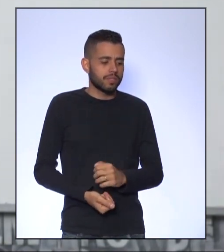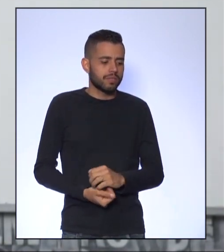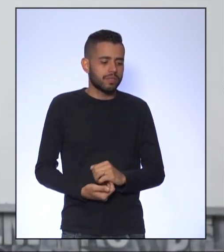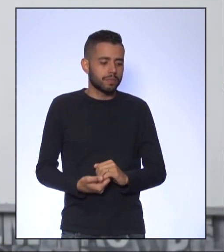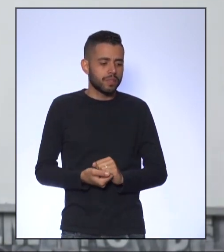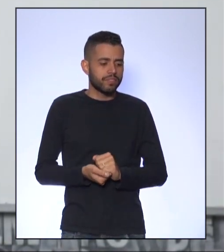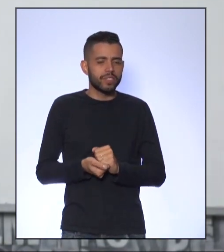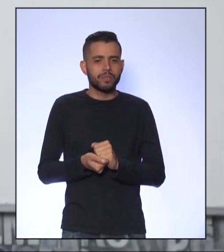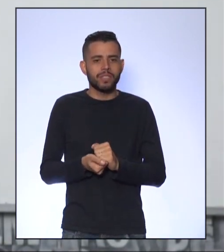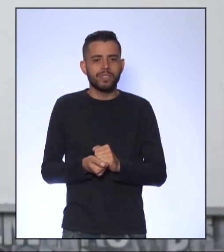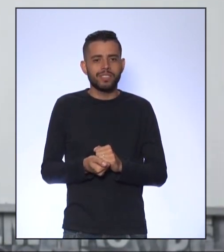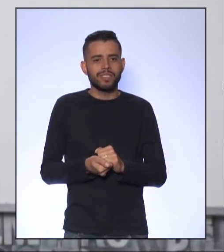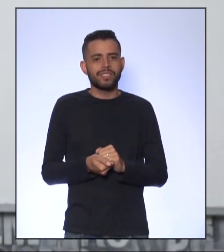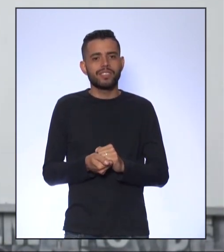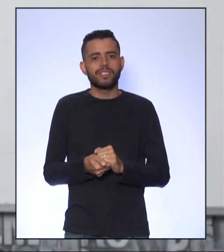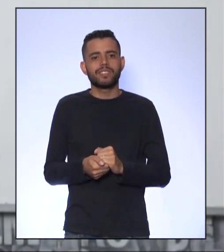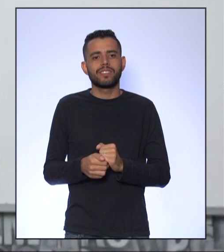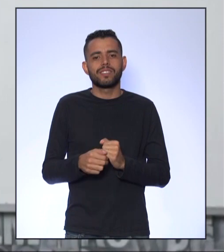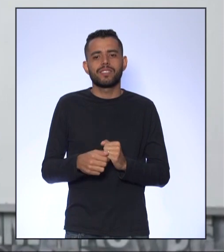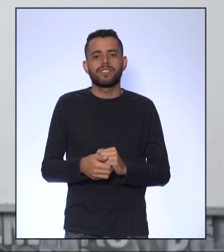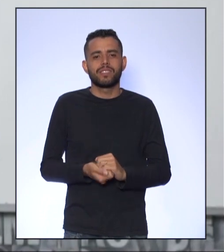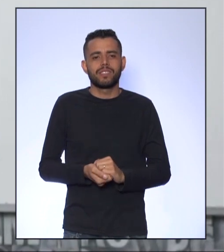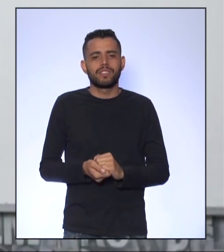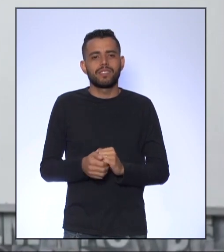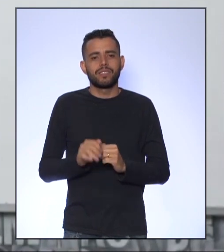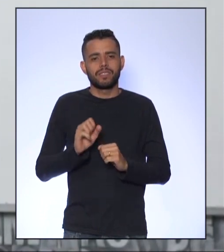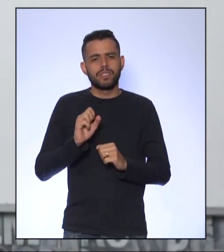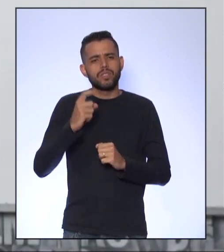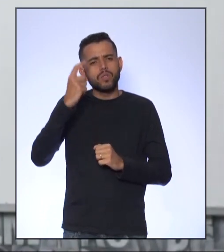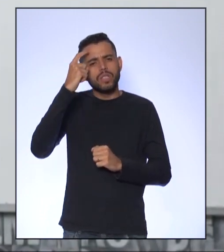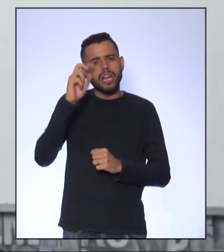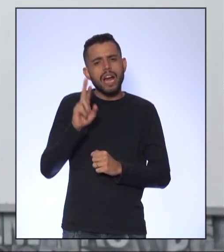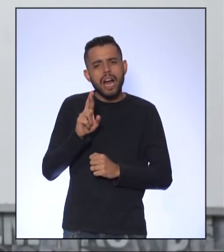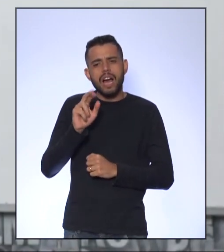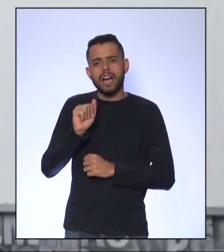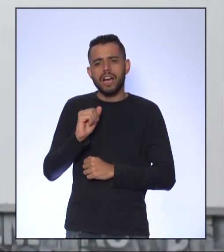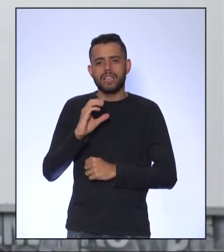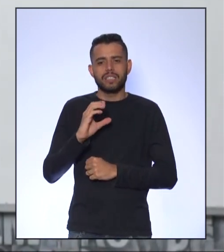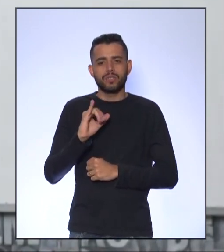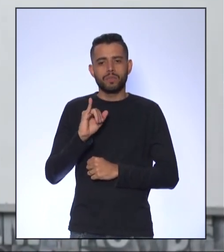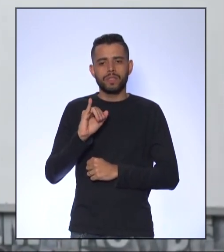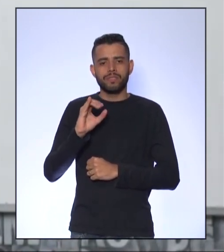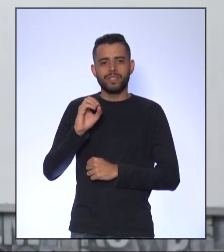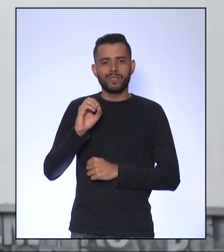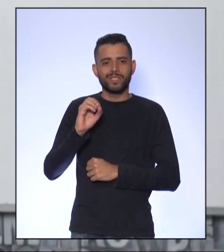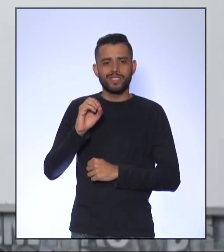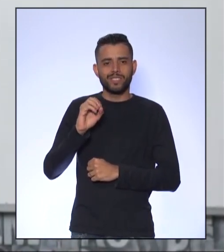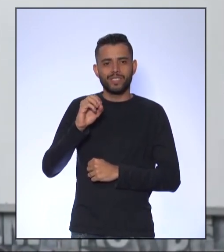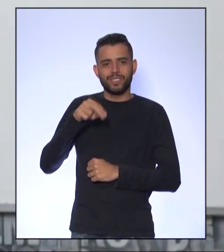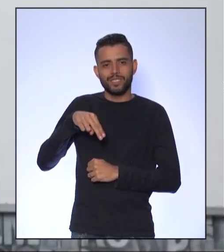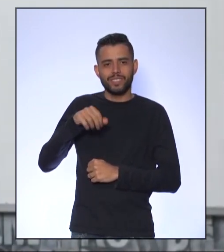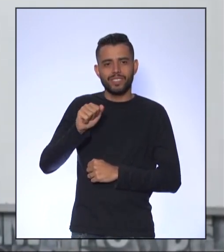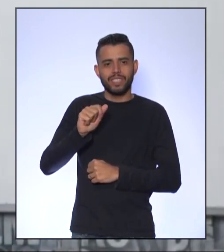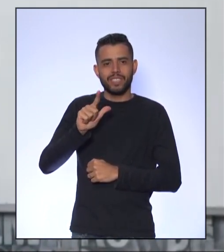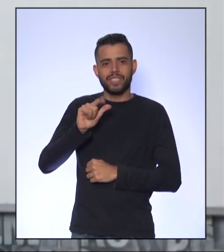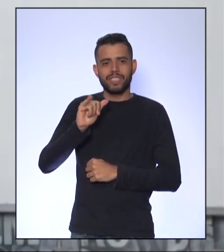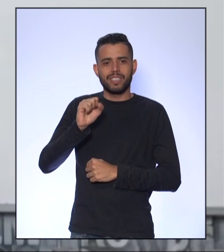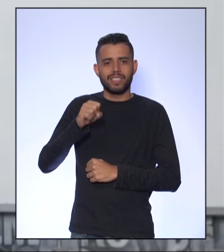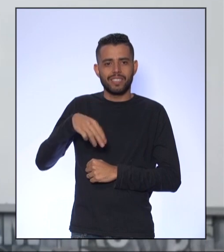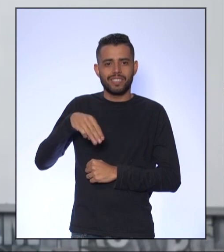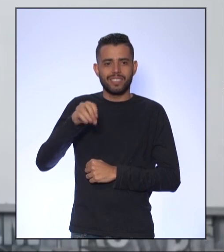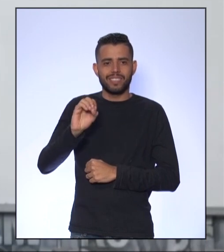o racionalismo. Quando eu penso em racionalismo, nós